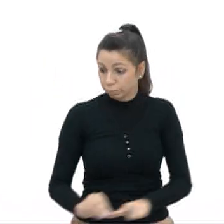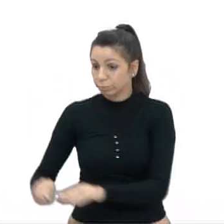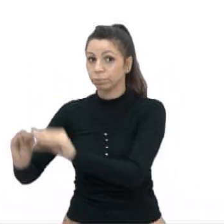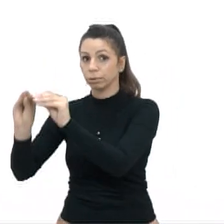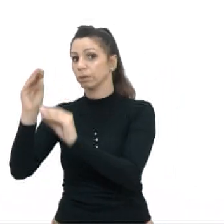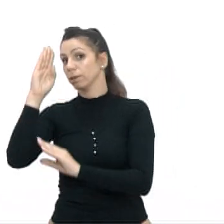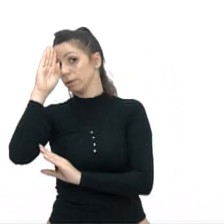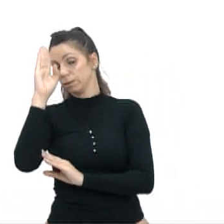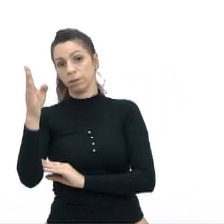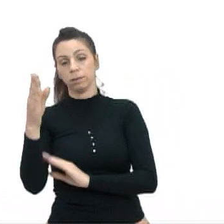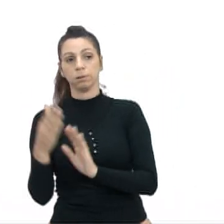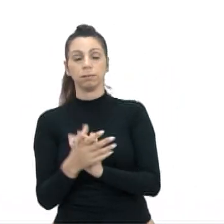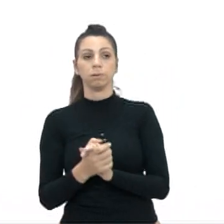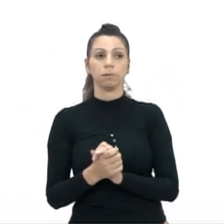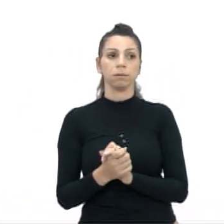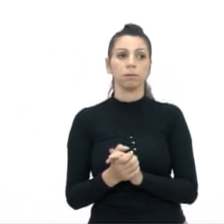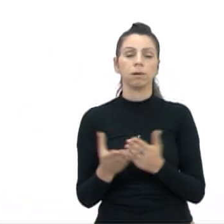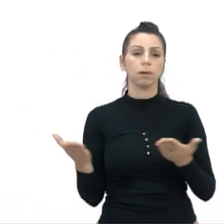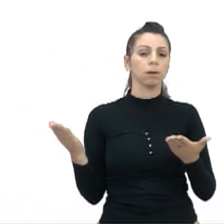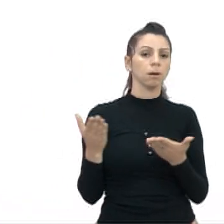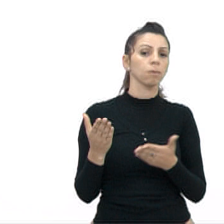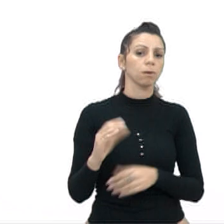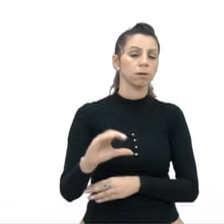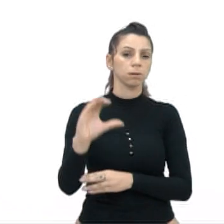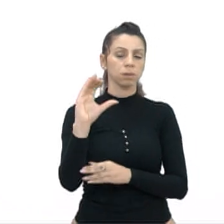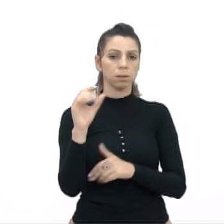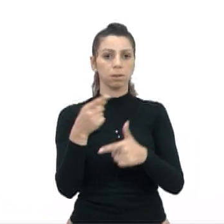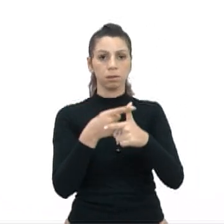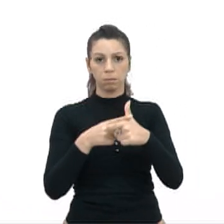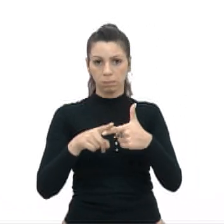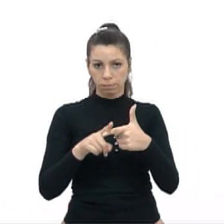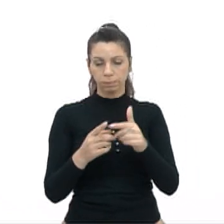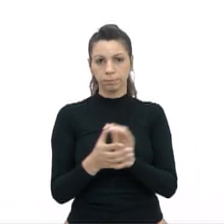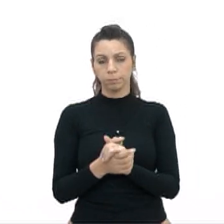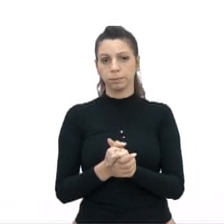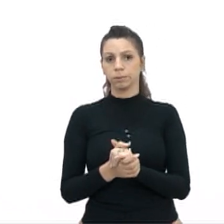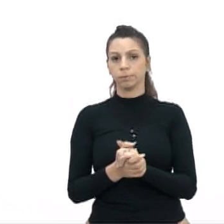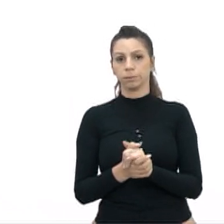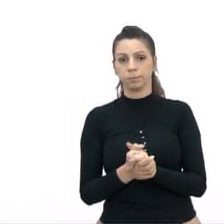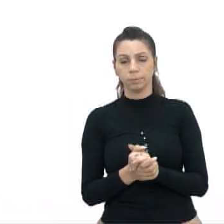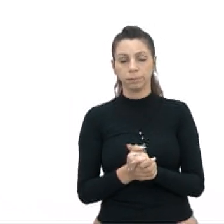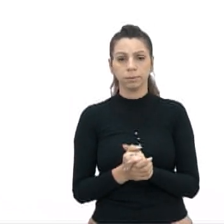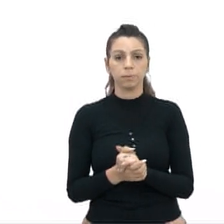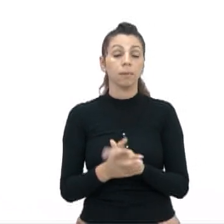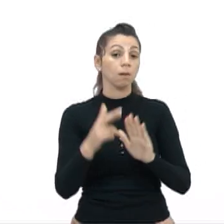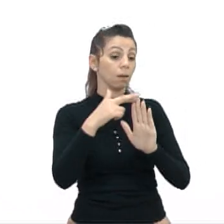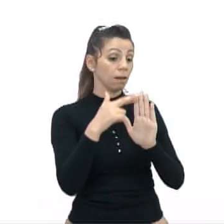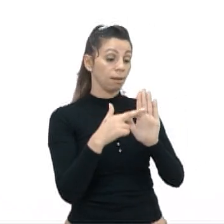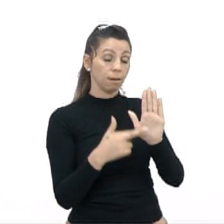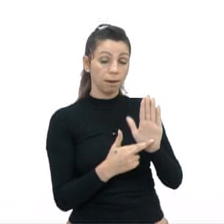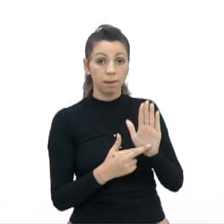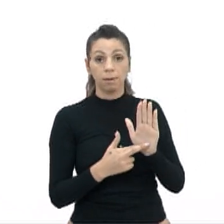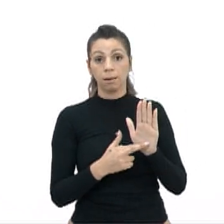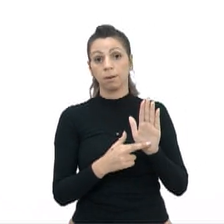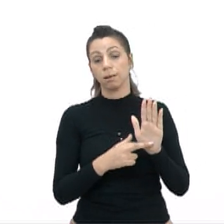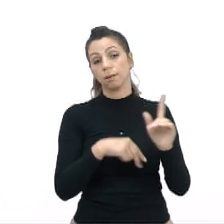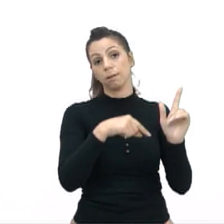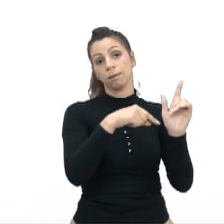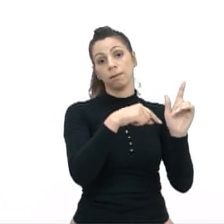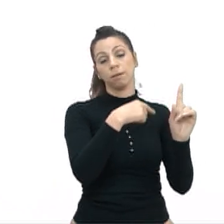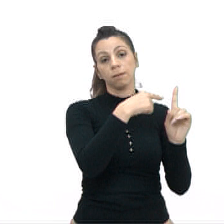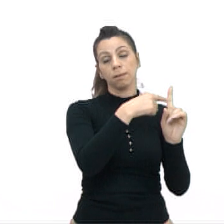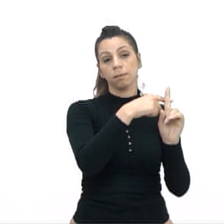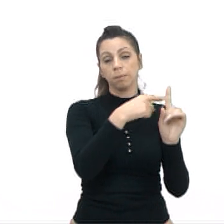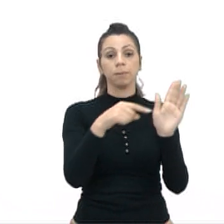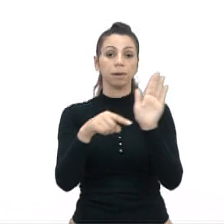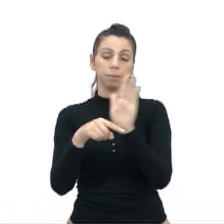exemplo de divisão na letra C. Como é que eu vou fazer? Mesmo processo. Regra de sinais, divide e agora subtrai o